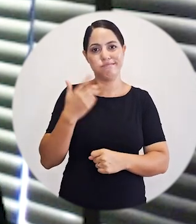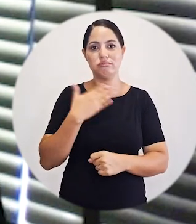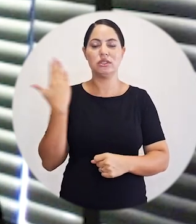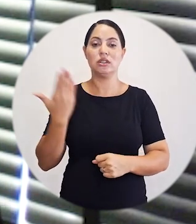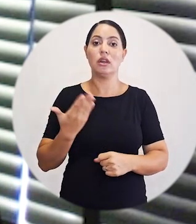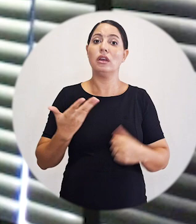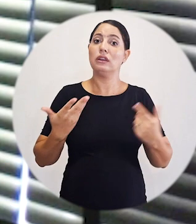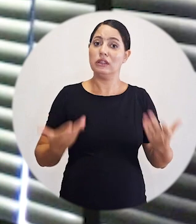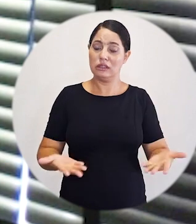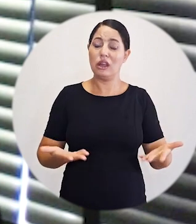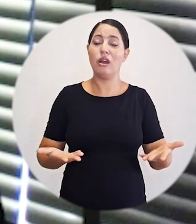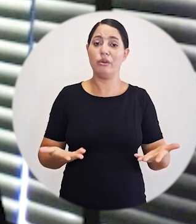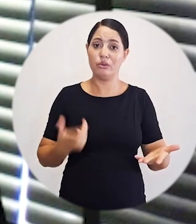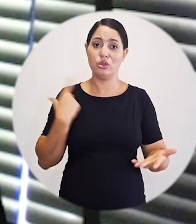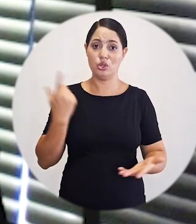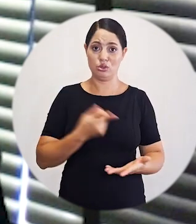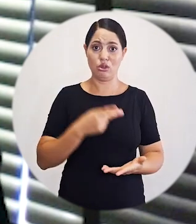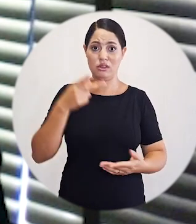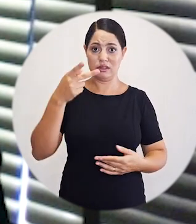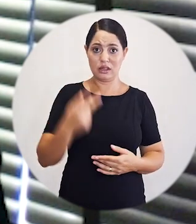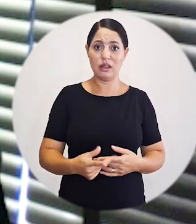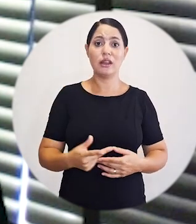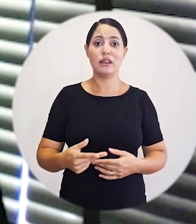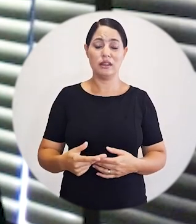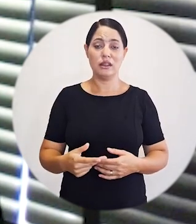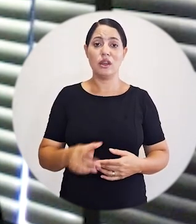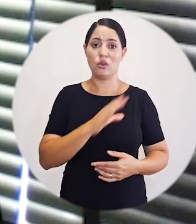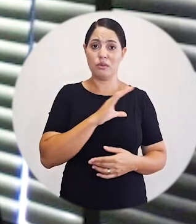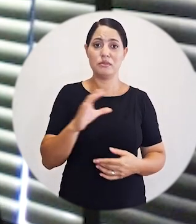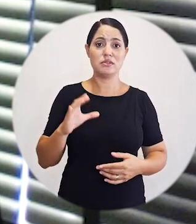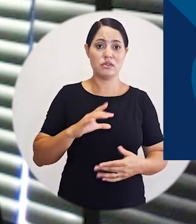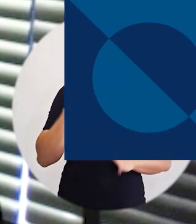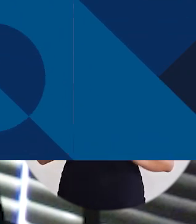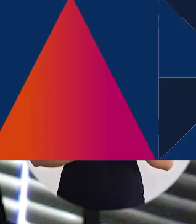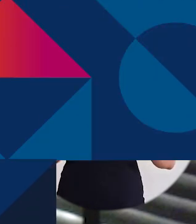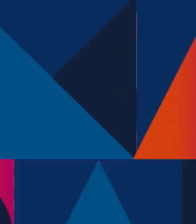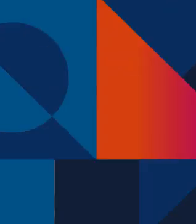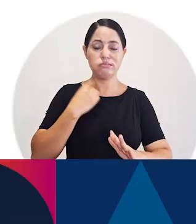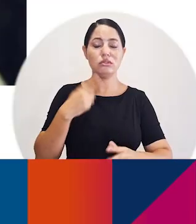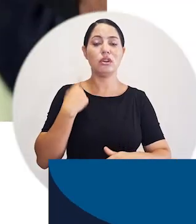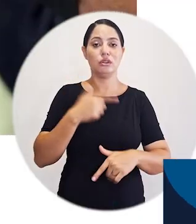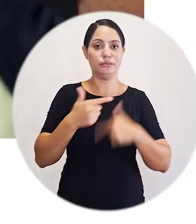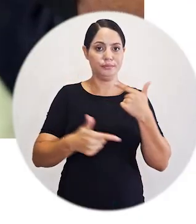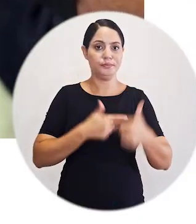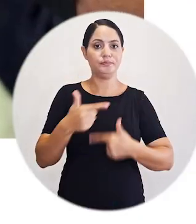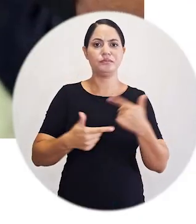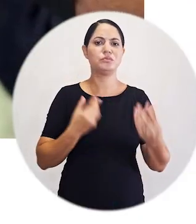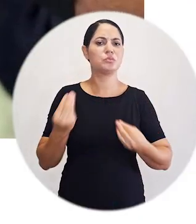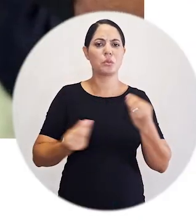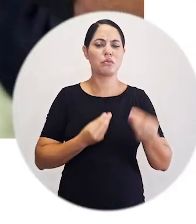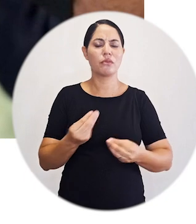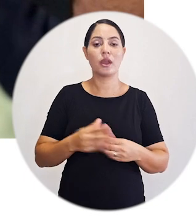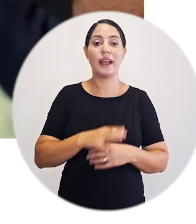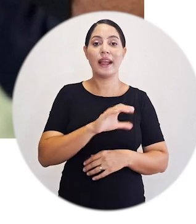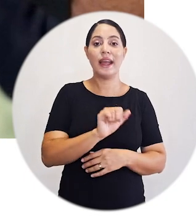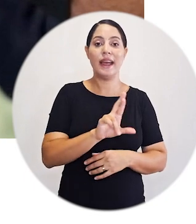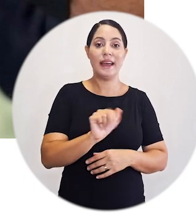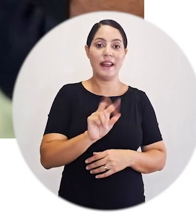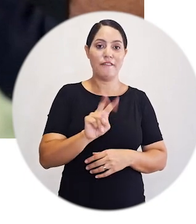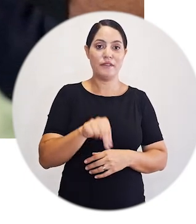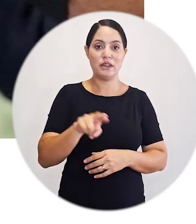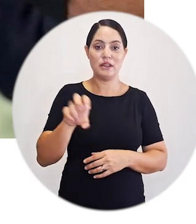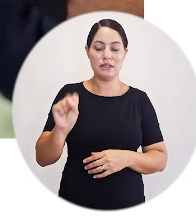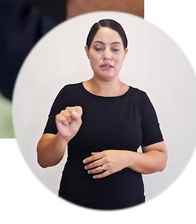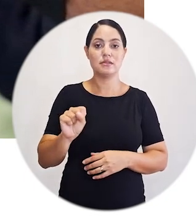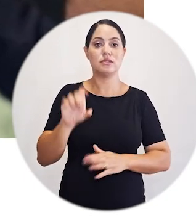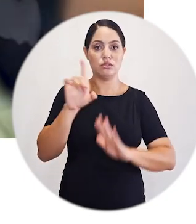de Prerrogativas, sob o comando do presidente Beto Simonetti, temos feito um trabalho ao longo do tempo, através das caravanas de